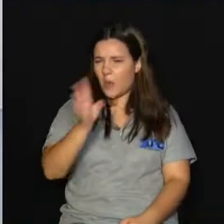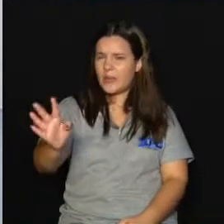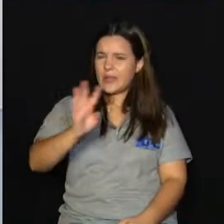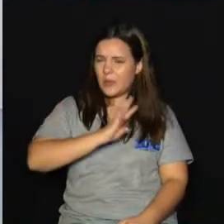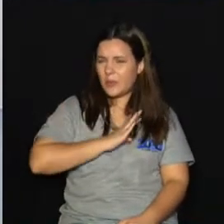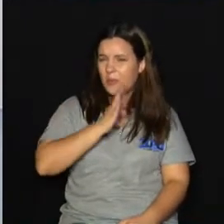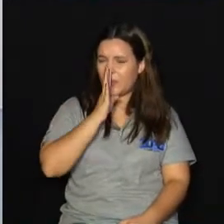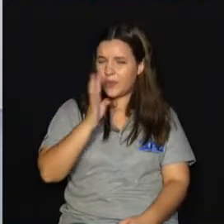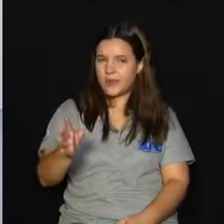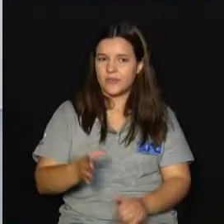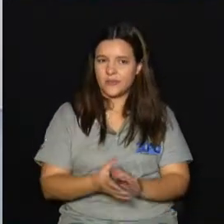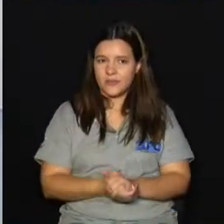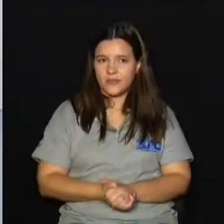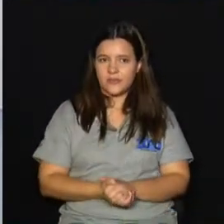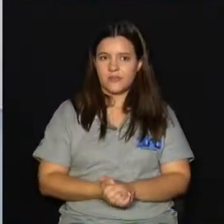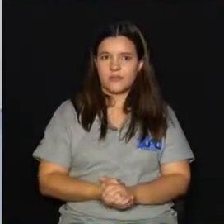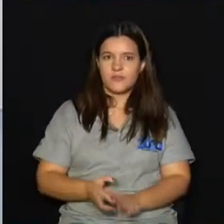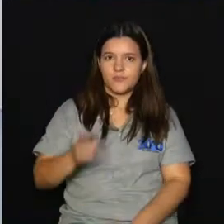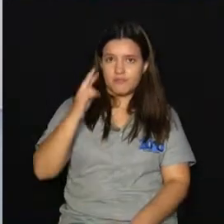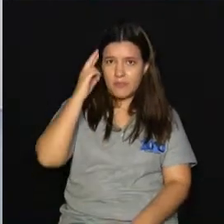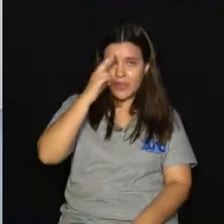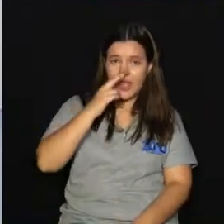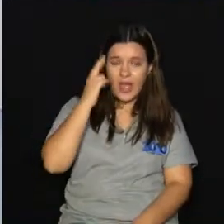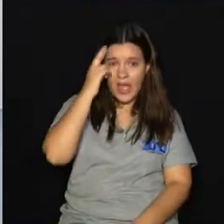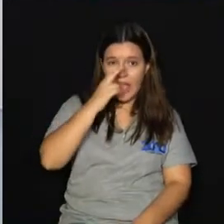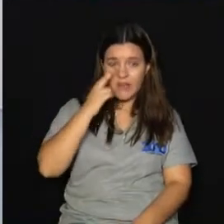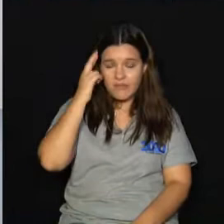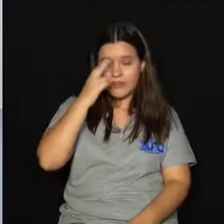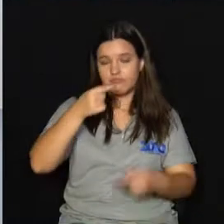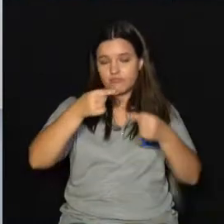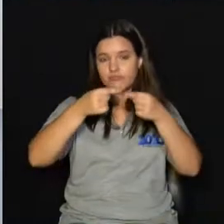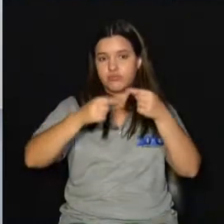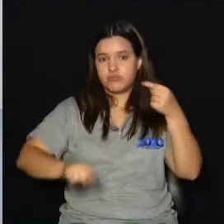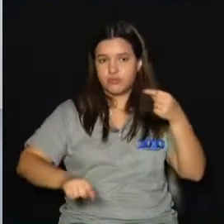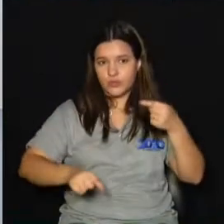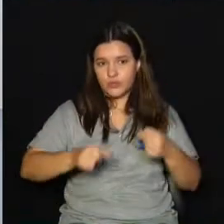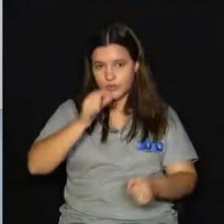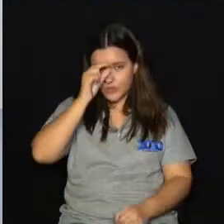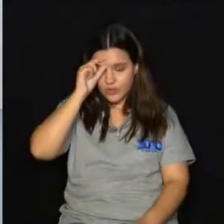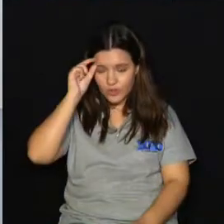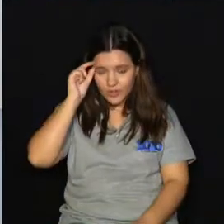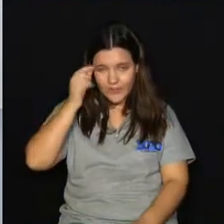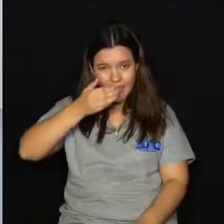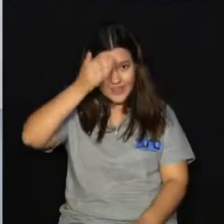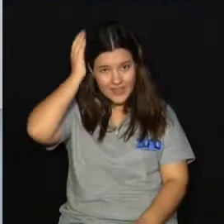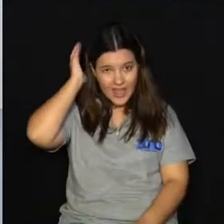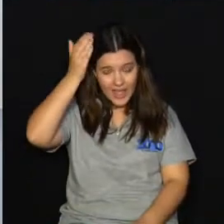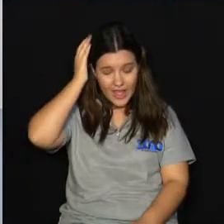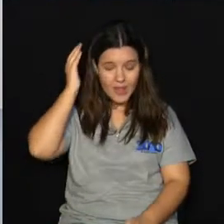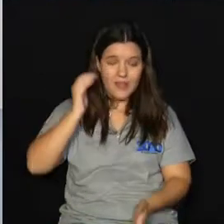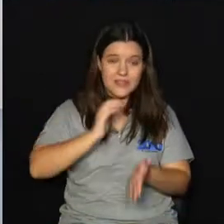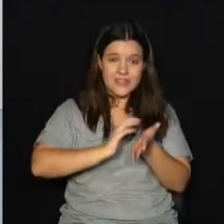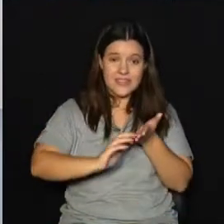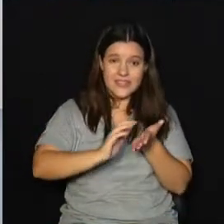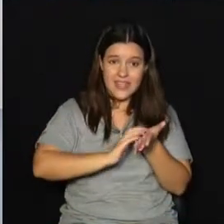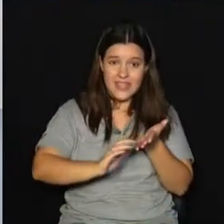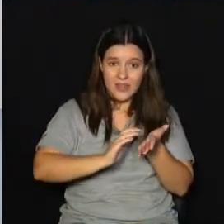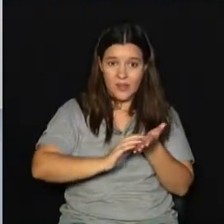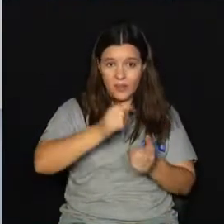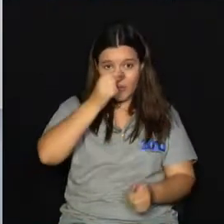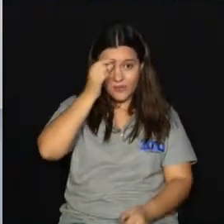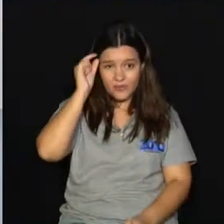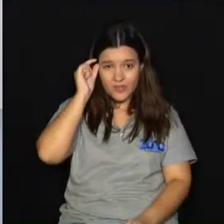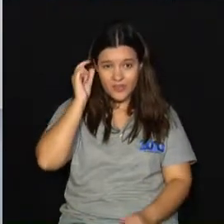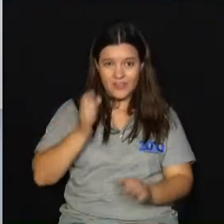Zimbaldi. O Rafa rompeu com o governo Jonas e o Dário foi secretário de esportes do Jonas. Já que as pessoas